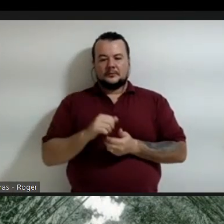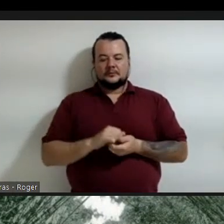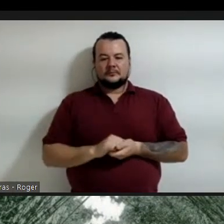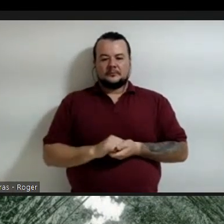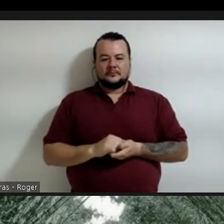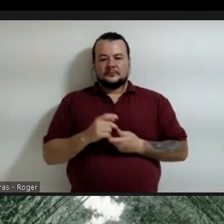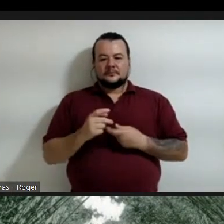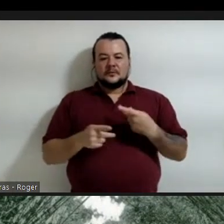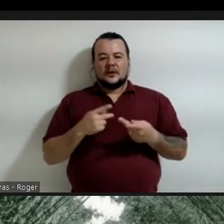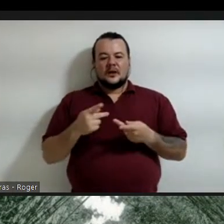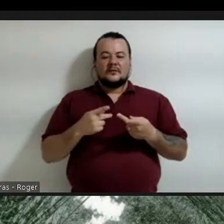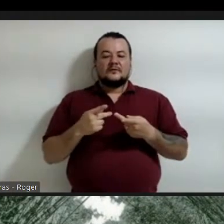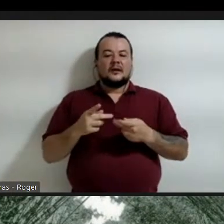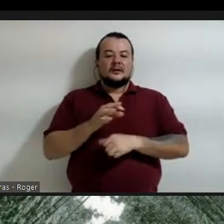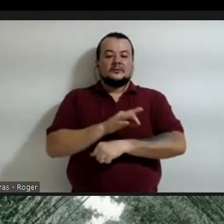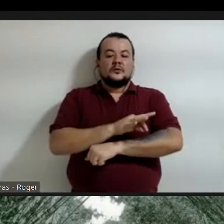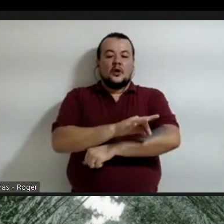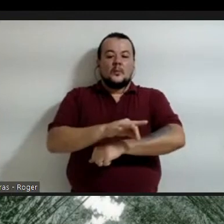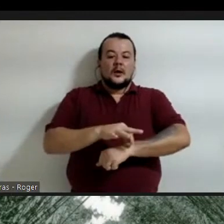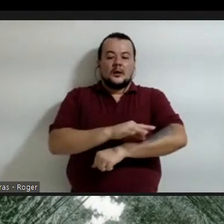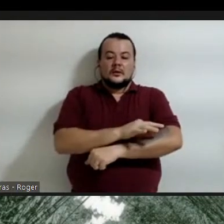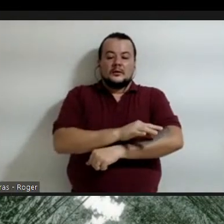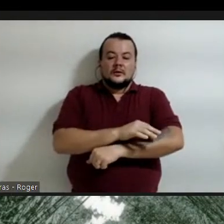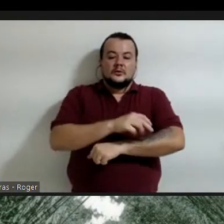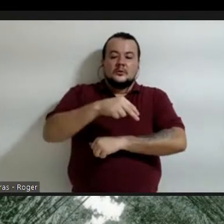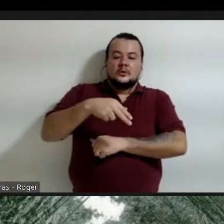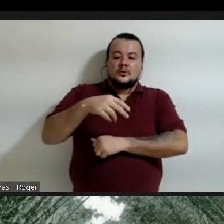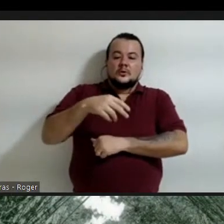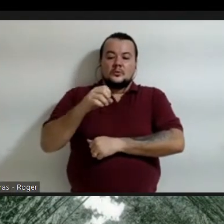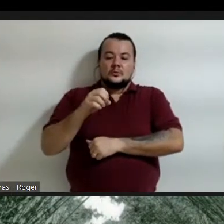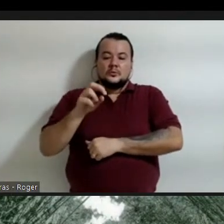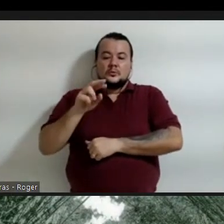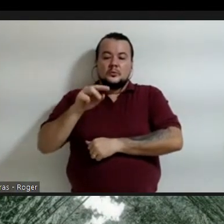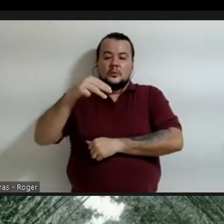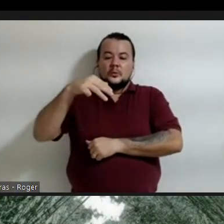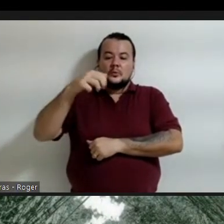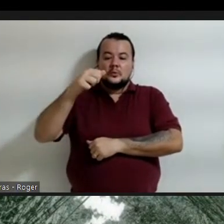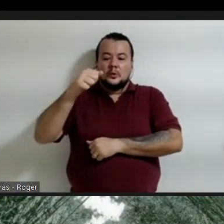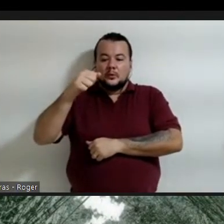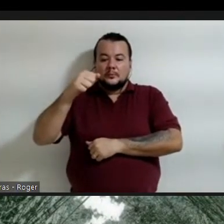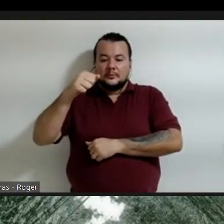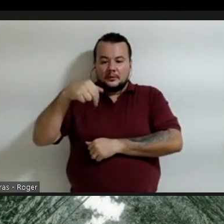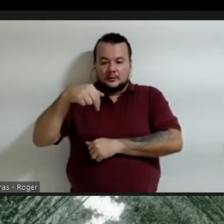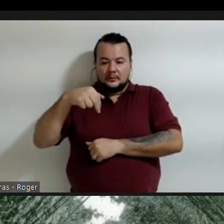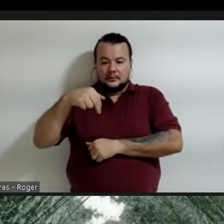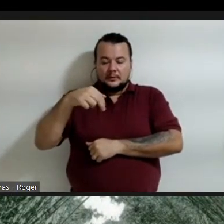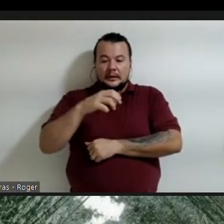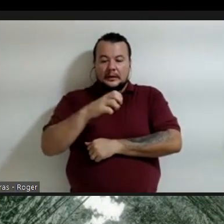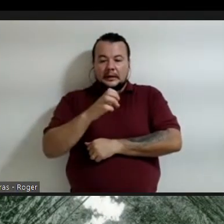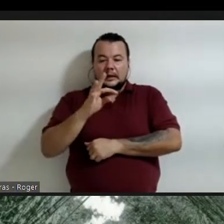da arquitetura do Norman Eaton e das suas referências. Então, a pergunta é que